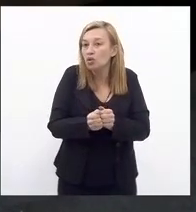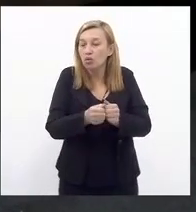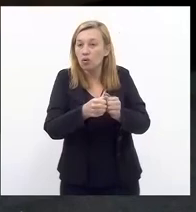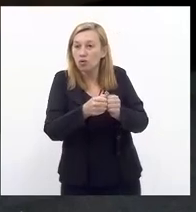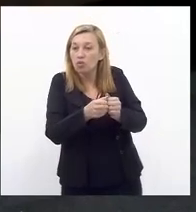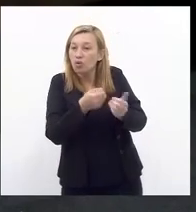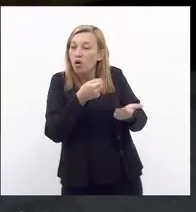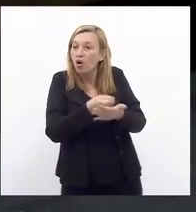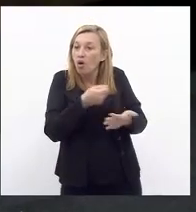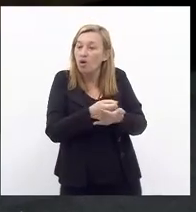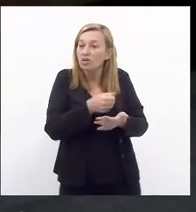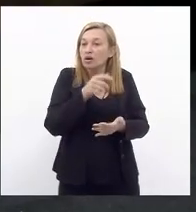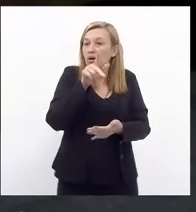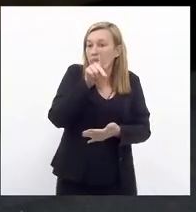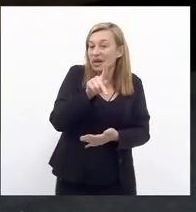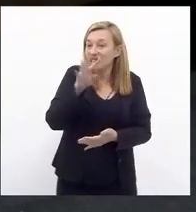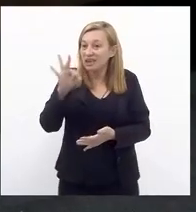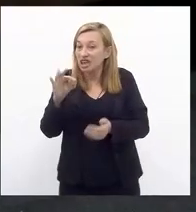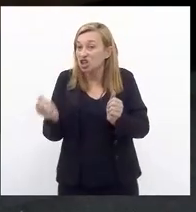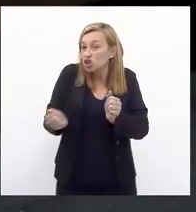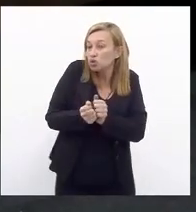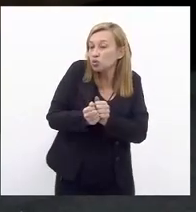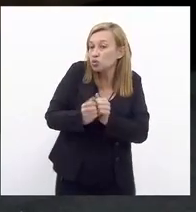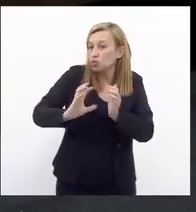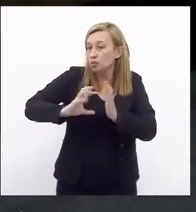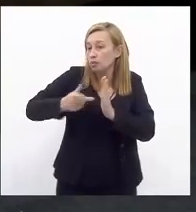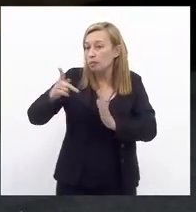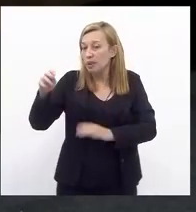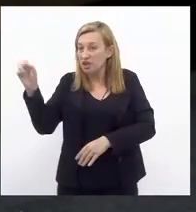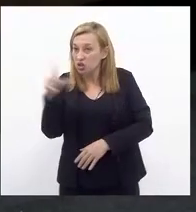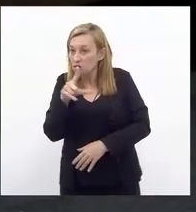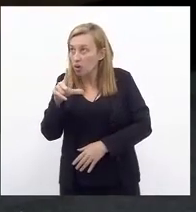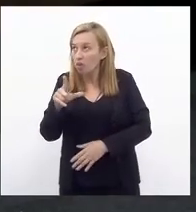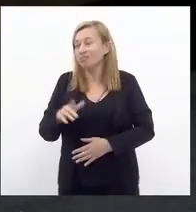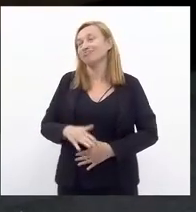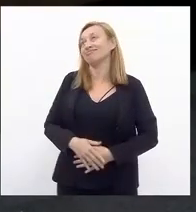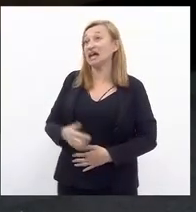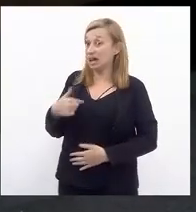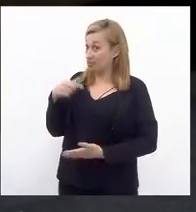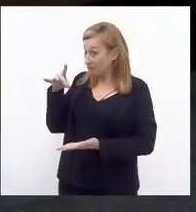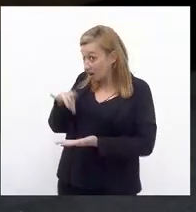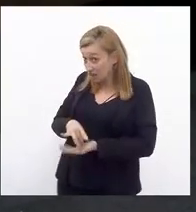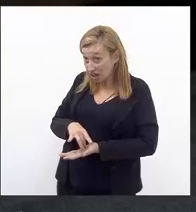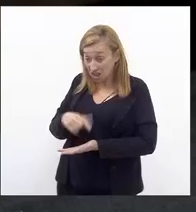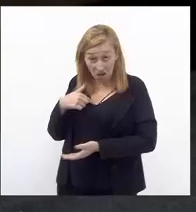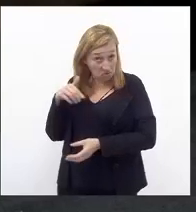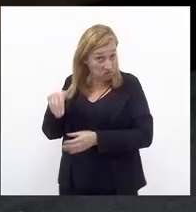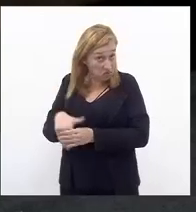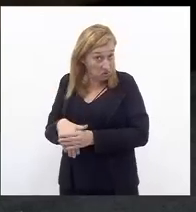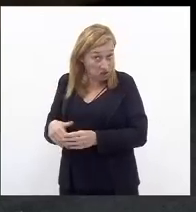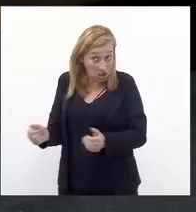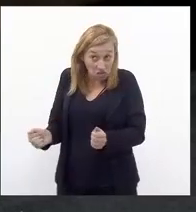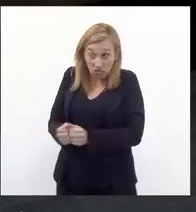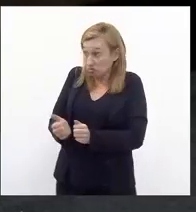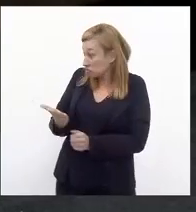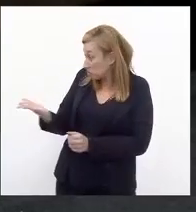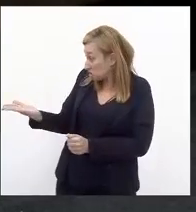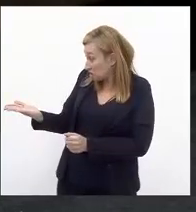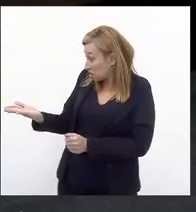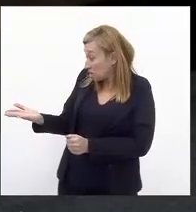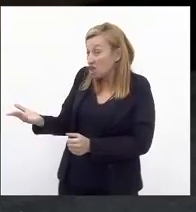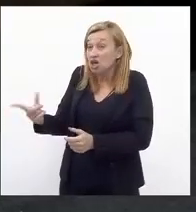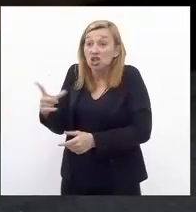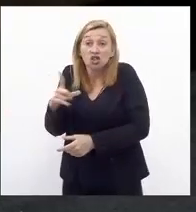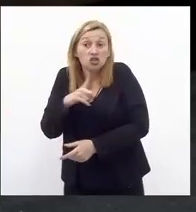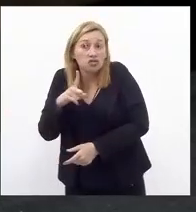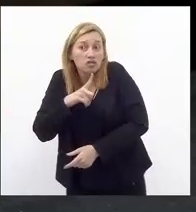e coladinho com PSOL e eu na realidade eu cheguei a conclusão eu não voltei com vocês nós